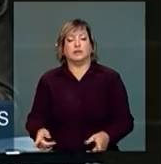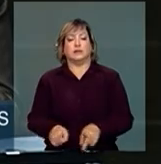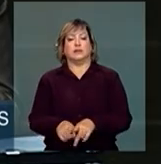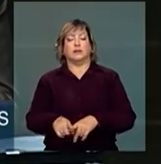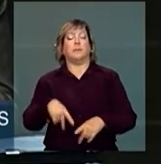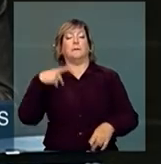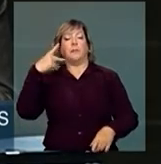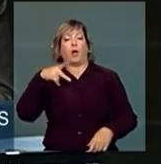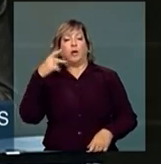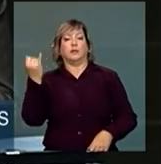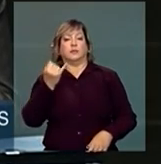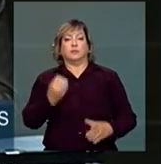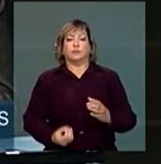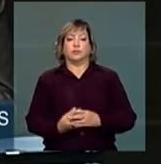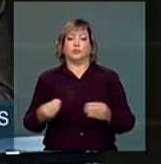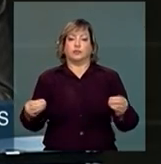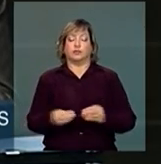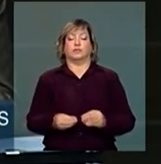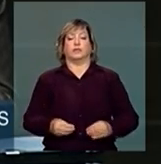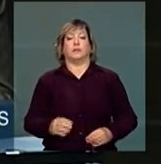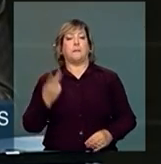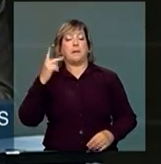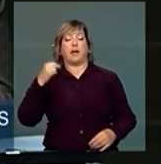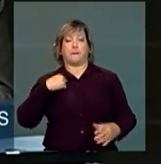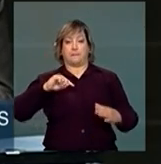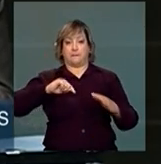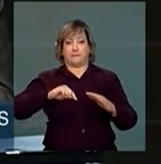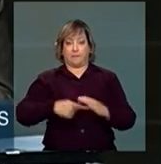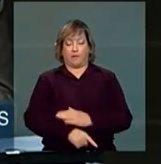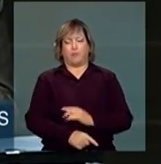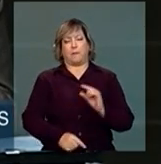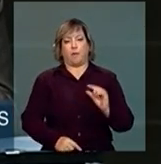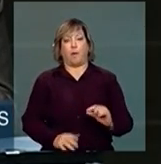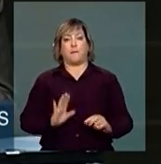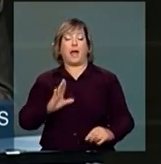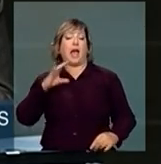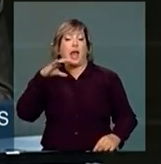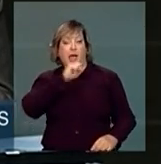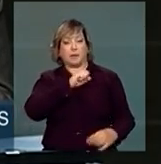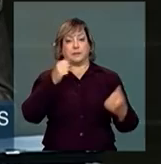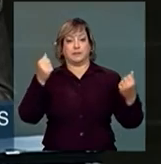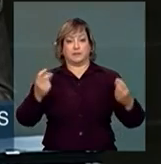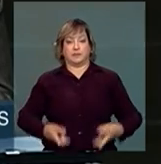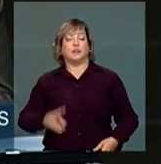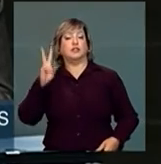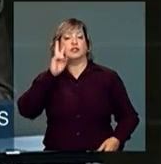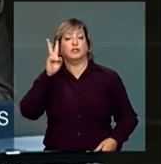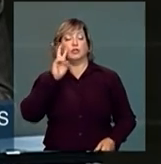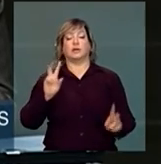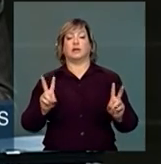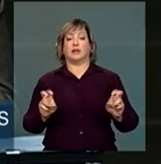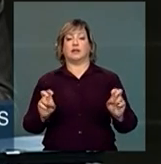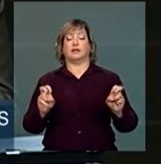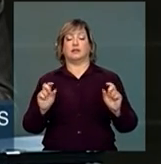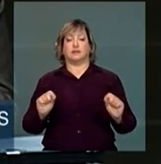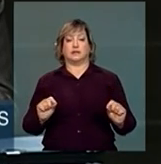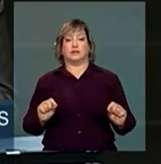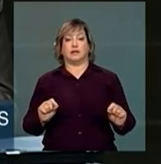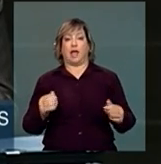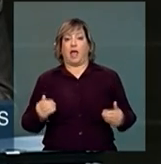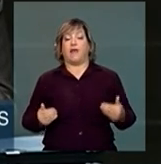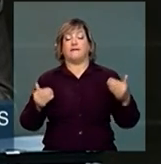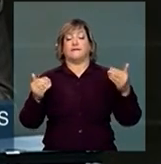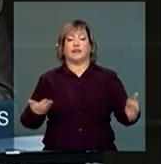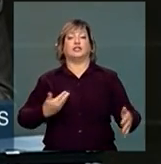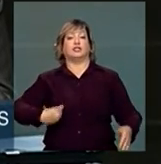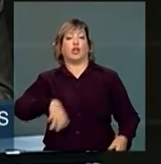E, para me aprofundar bem pouco, mas rapidamente, na questão dos avanços